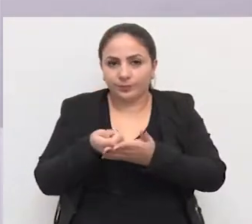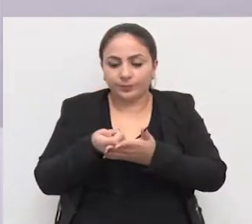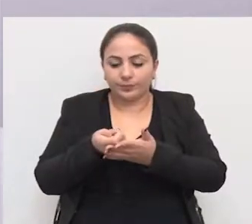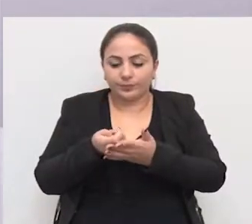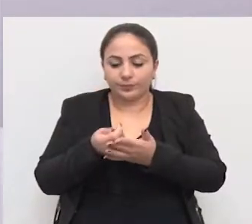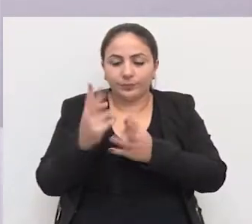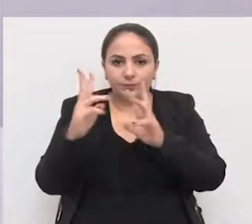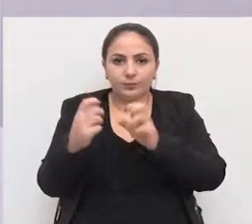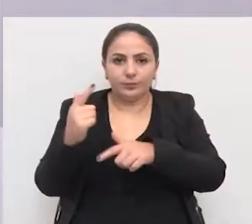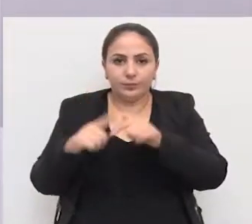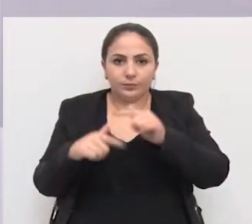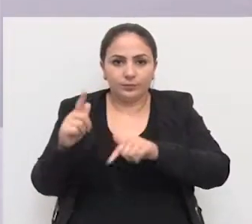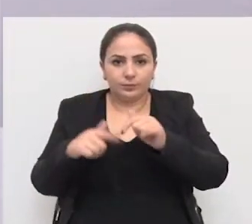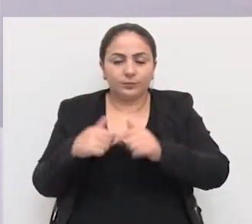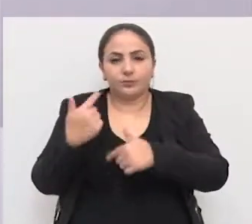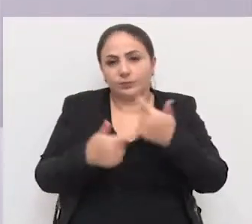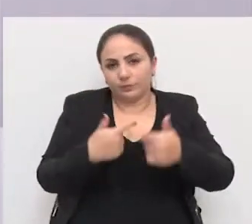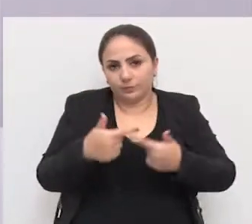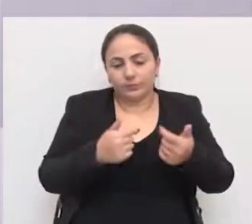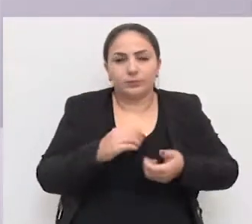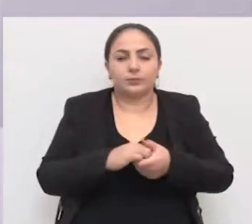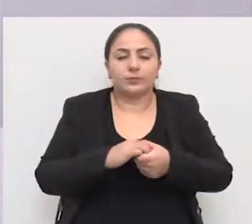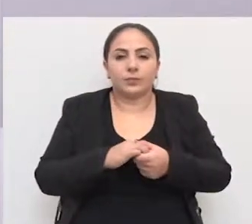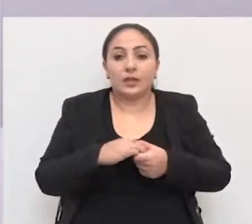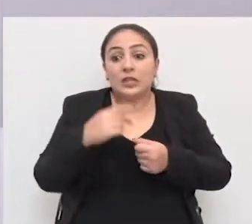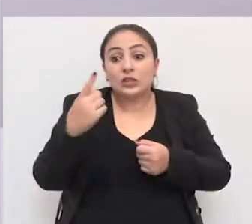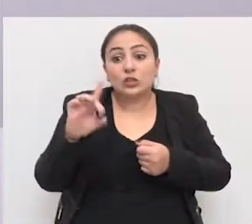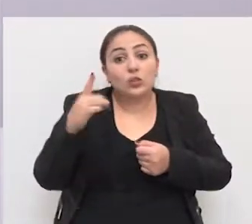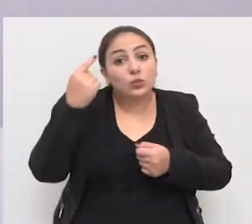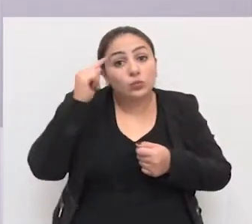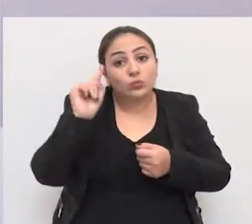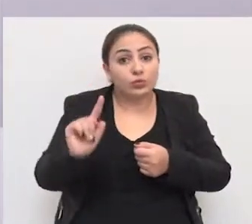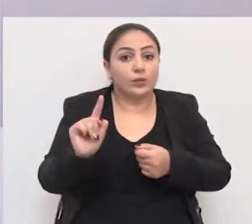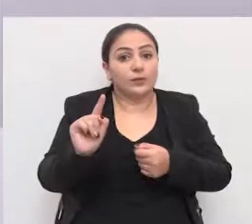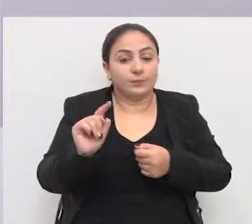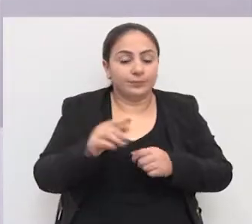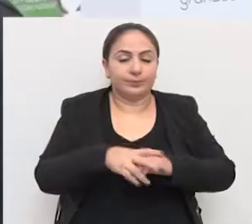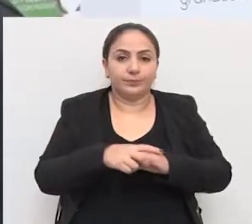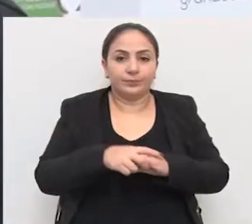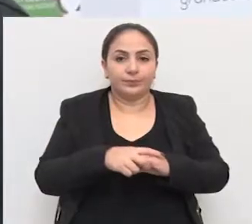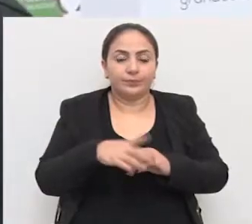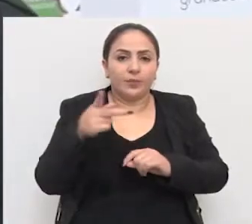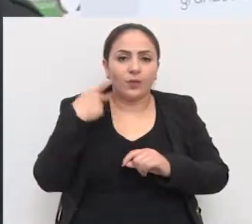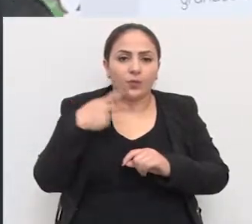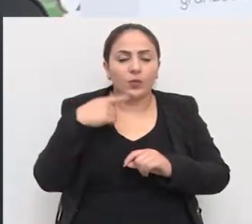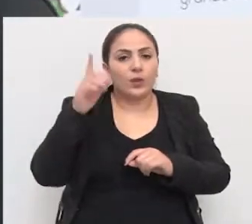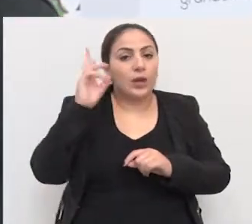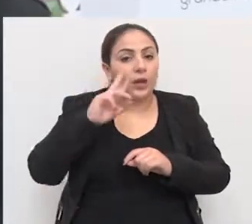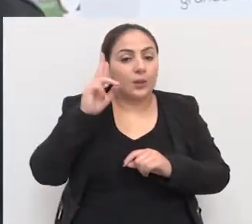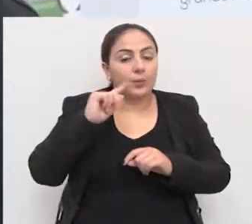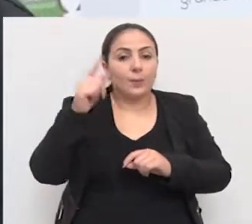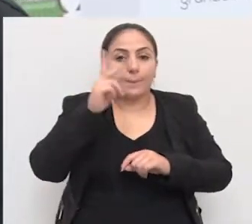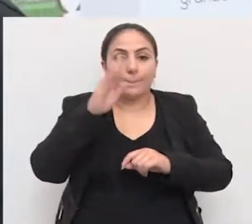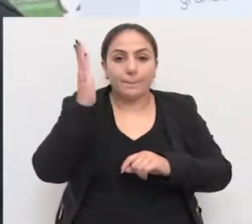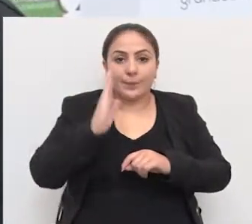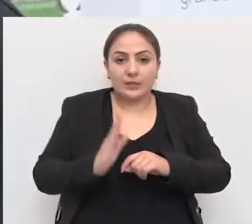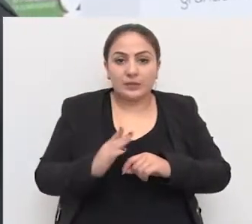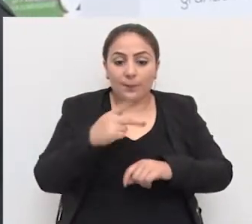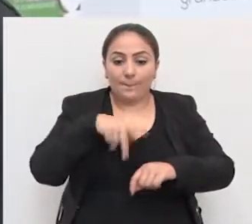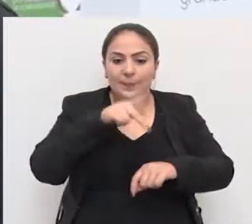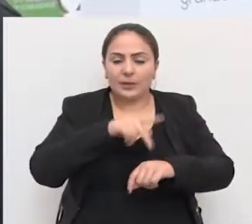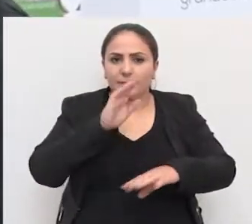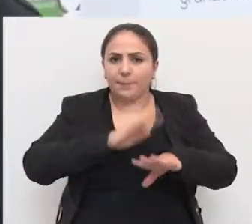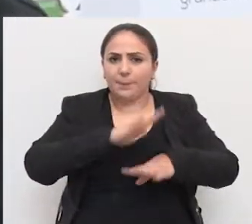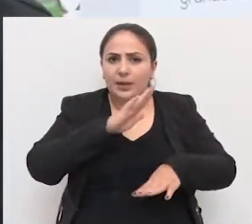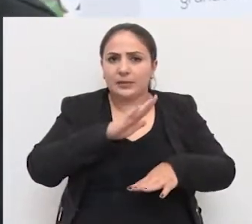pagaria sobre aquele produto, serviço, naquele dia em específico. O vereador lembra que o Brasil é um dos